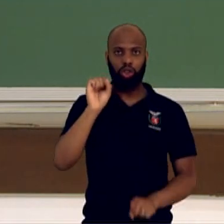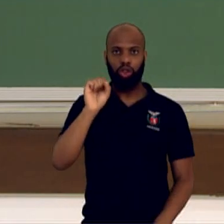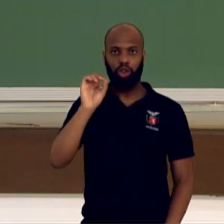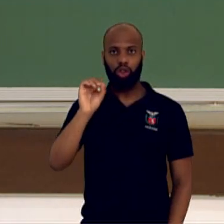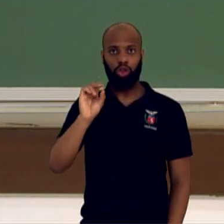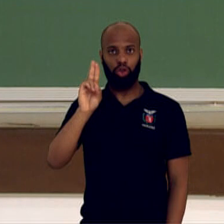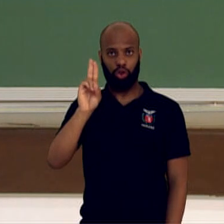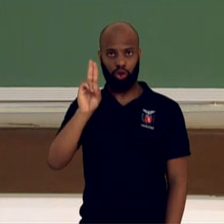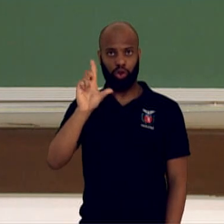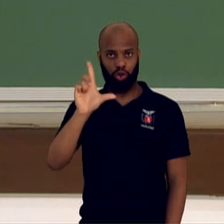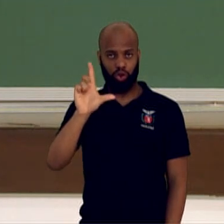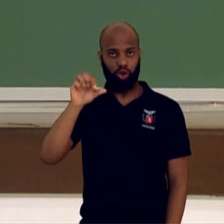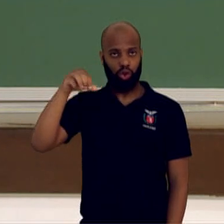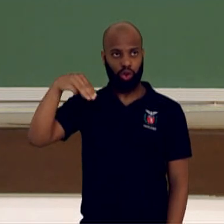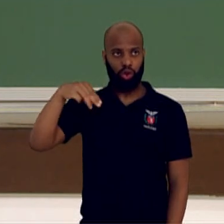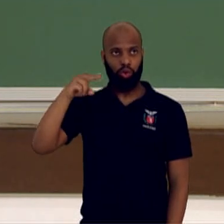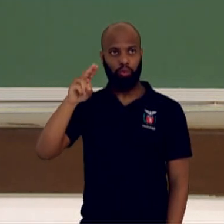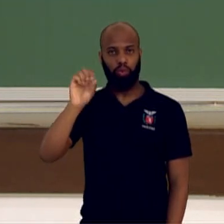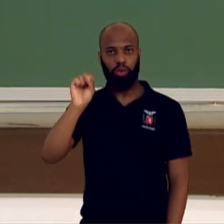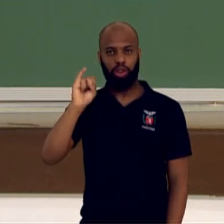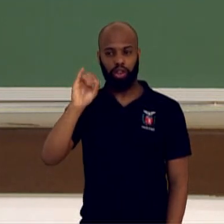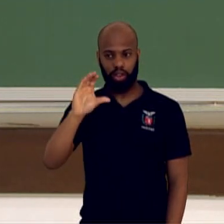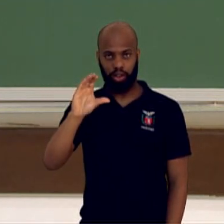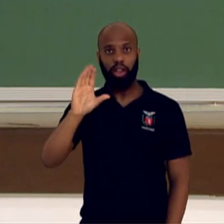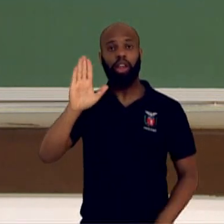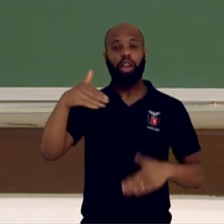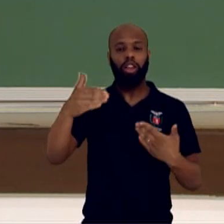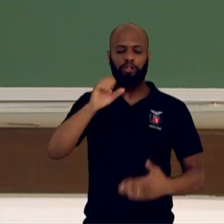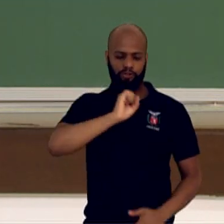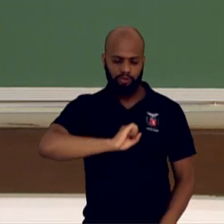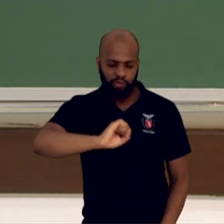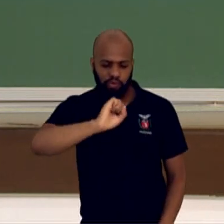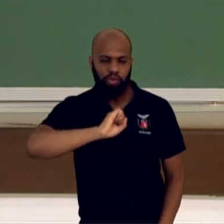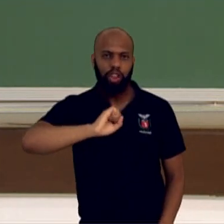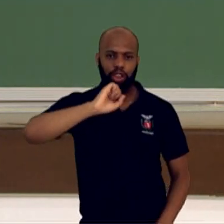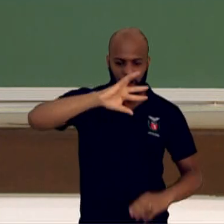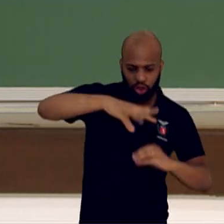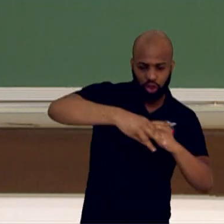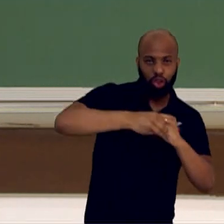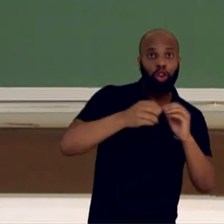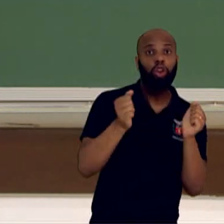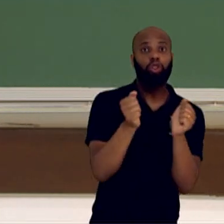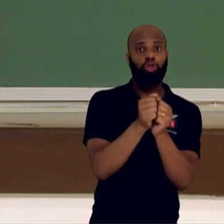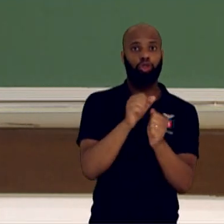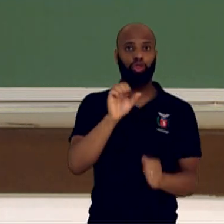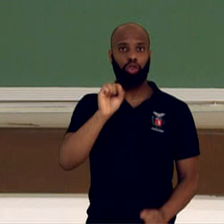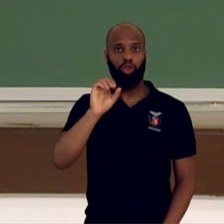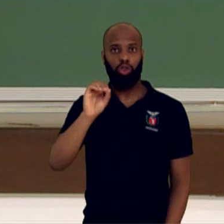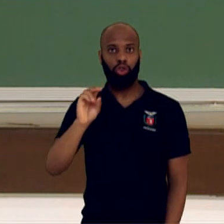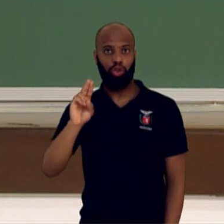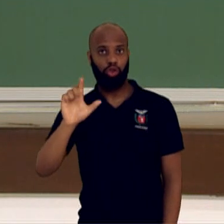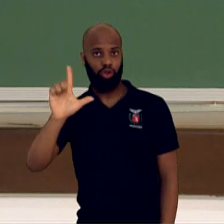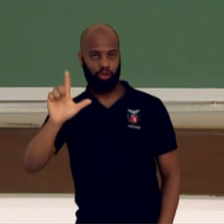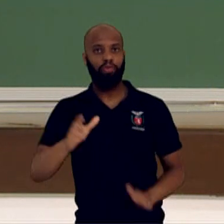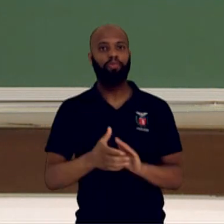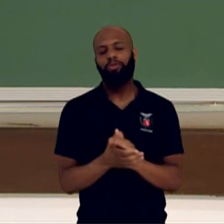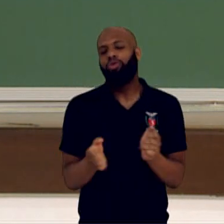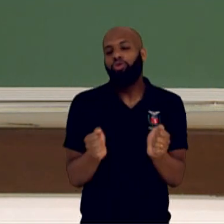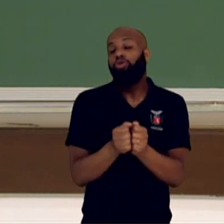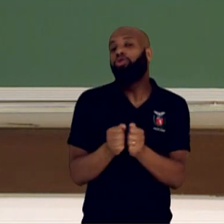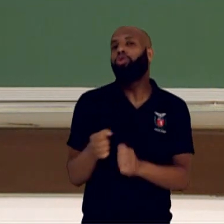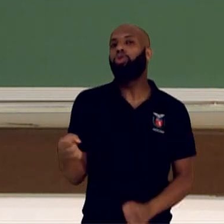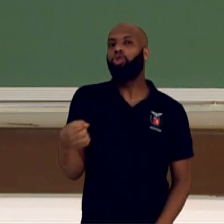bem, então o funk, ele veio aí agregar junto com o soul, né? Veio a partir do soul este